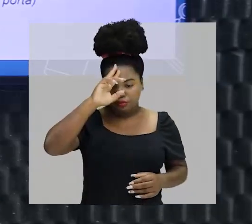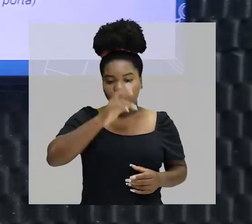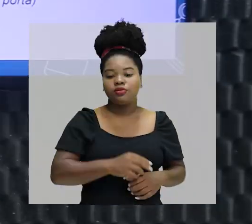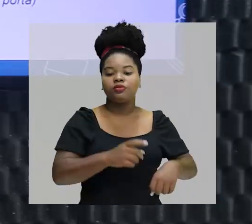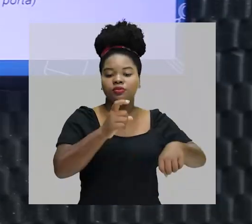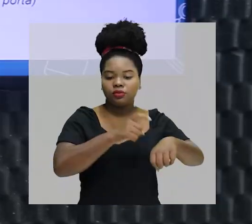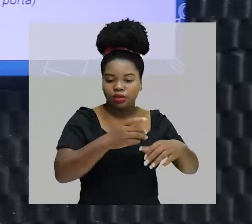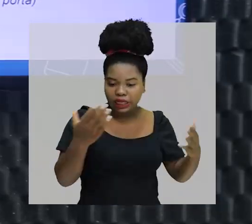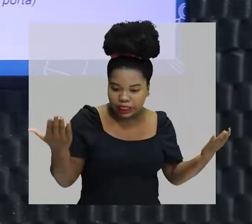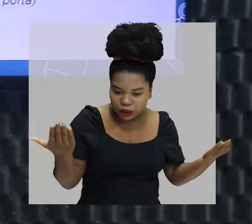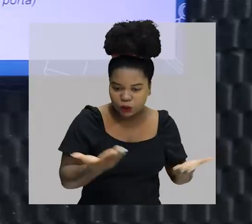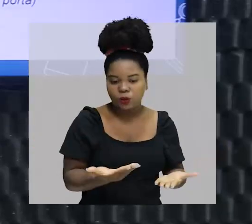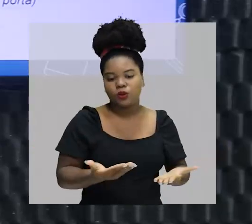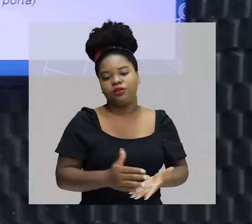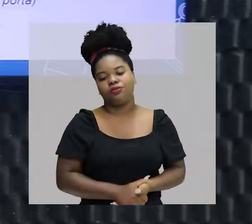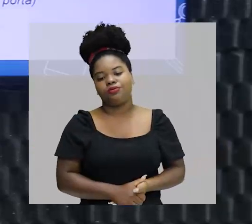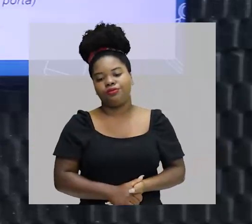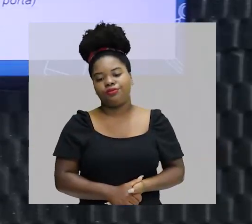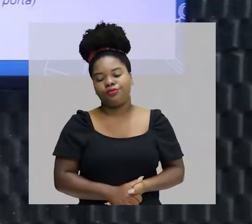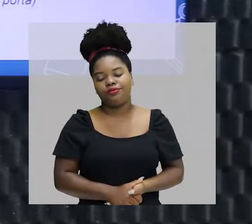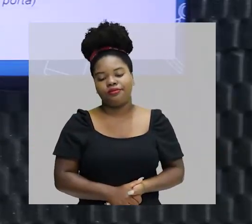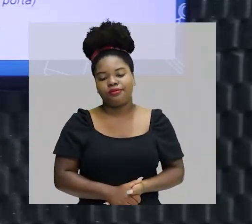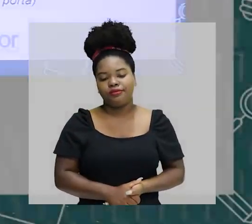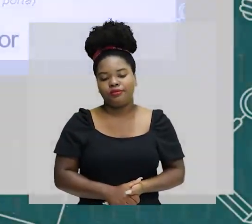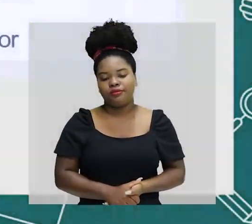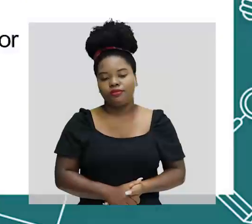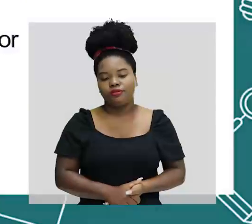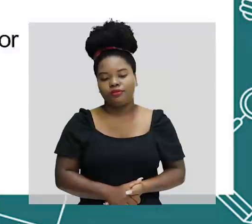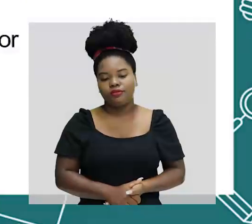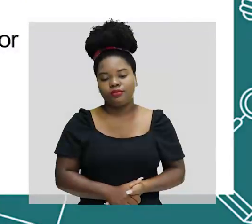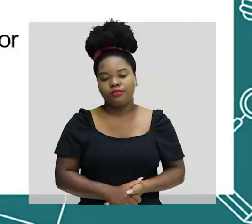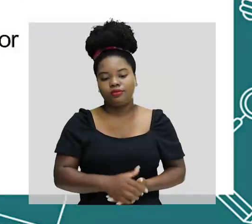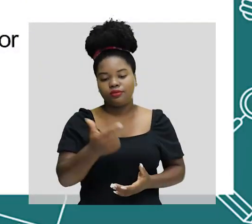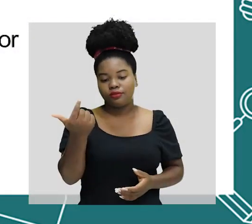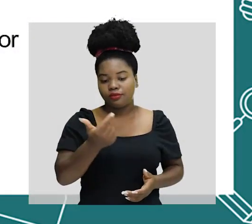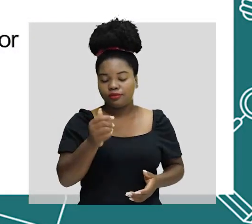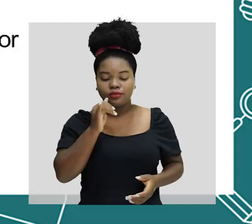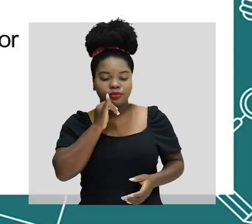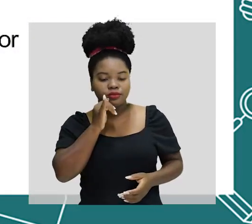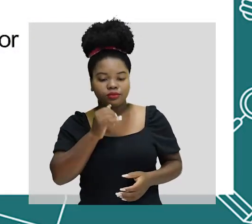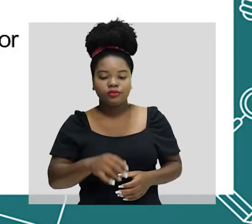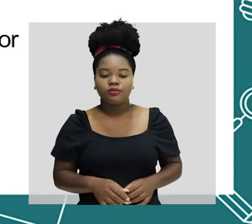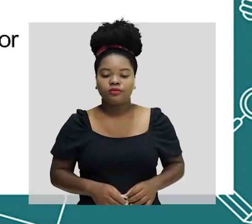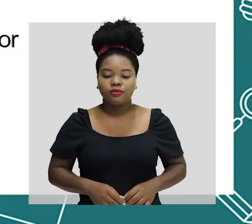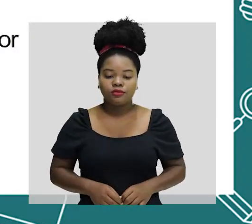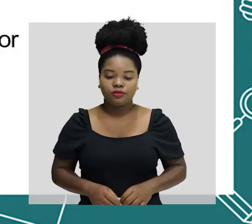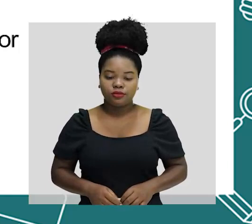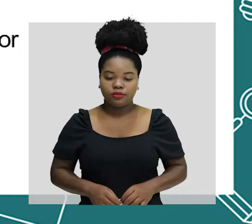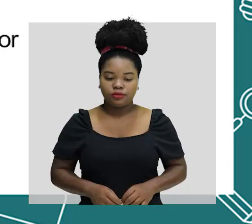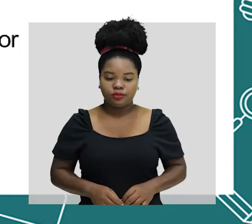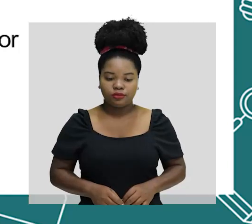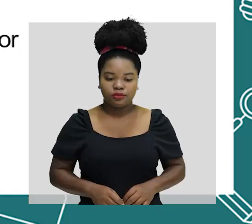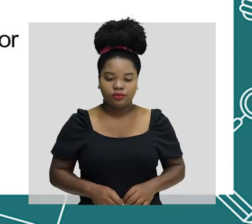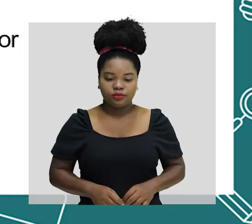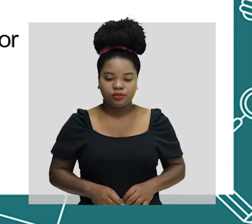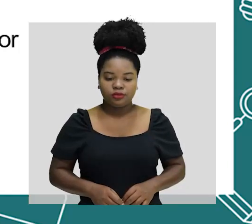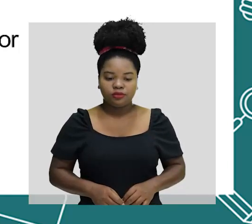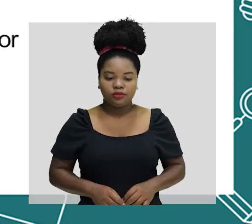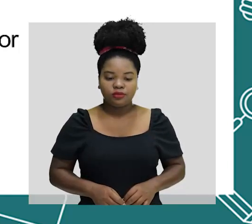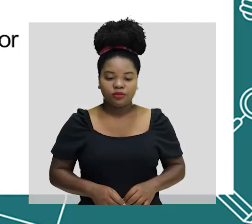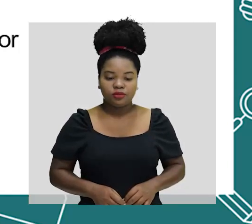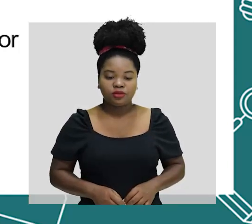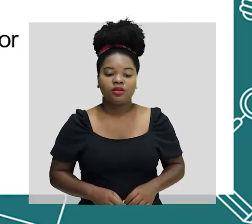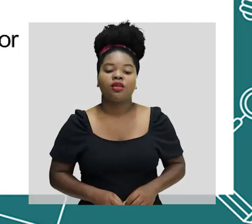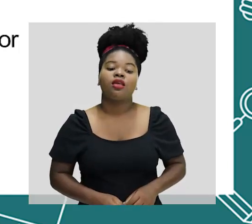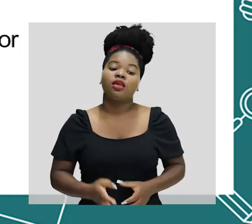almoçando neste momento, ou no momento atual. I was having lunch when someone knocked on the door.